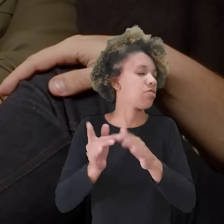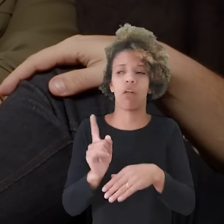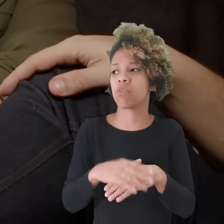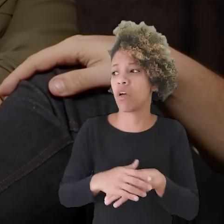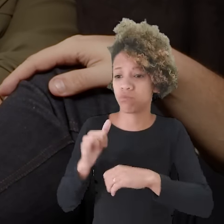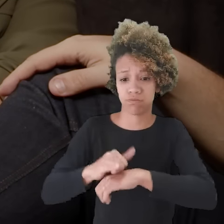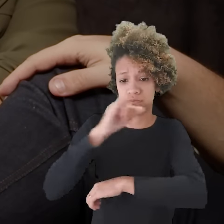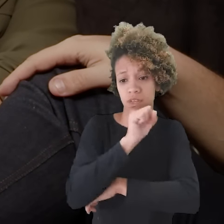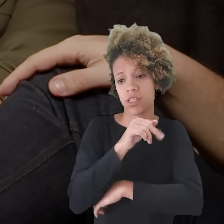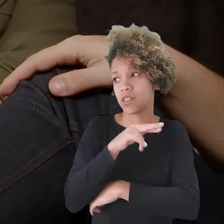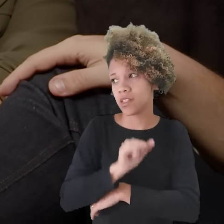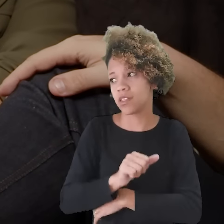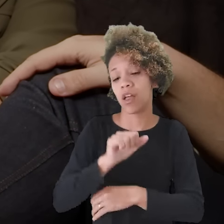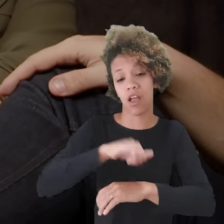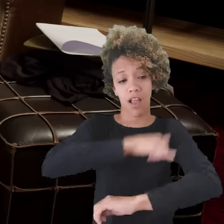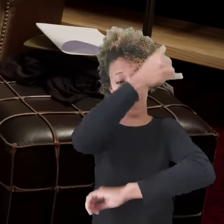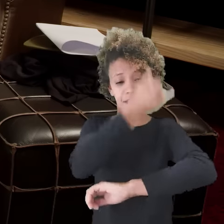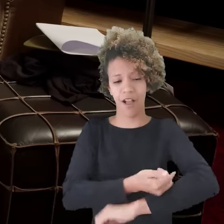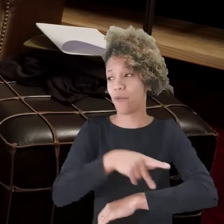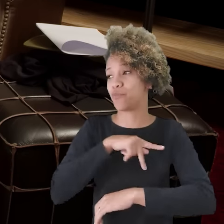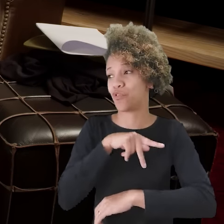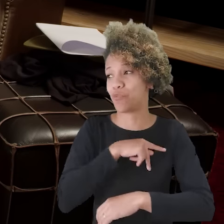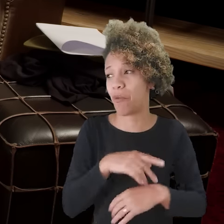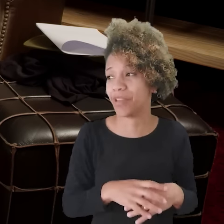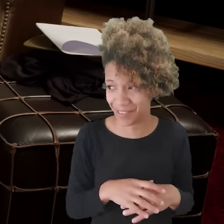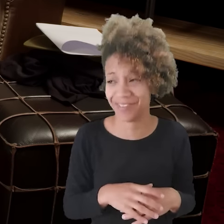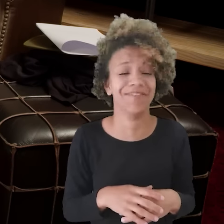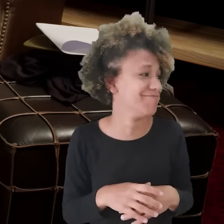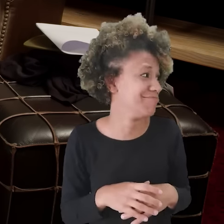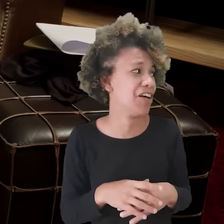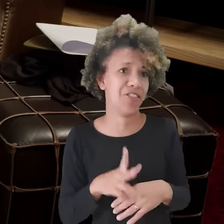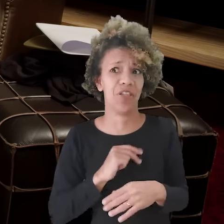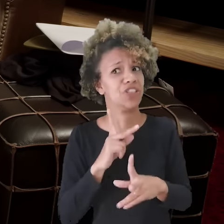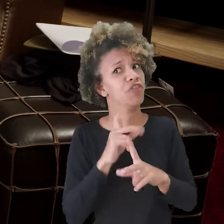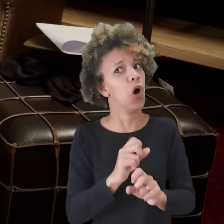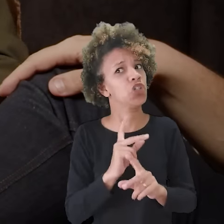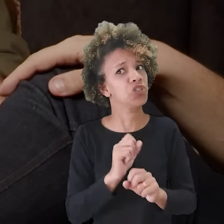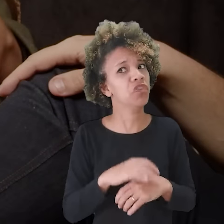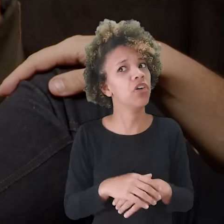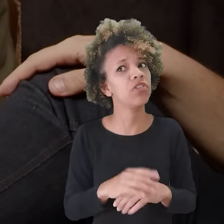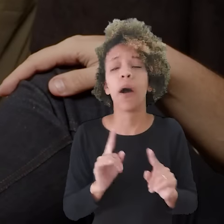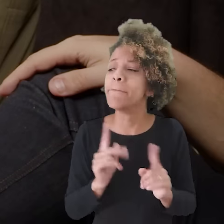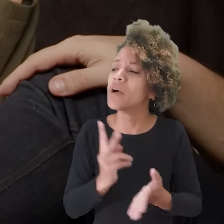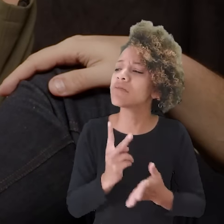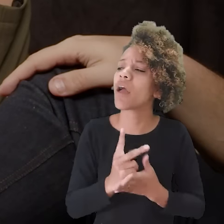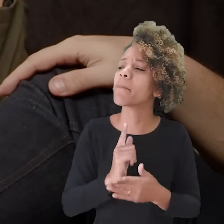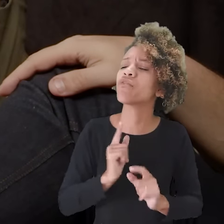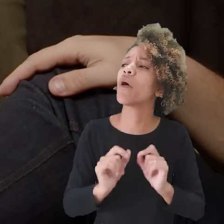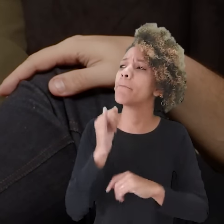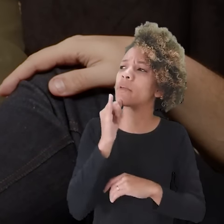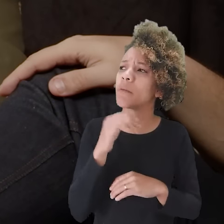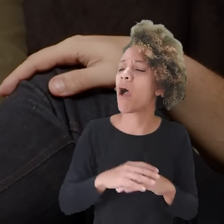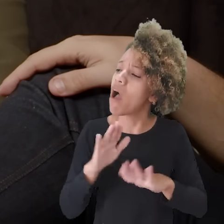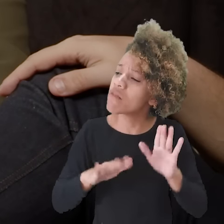não porque o avião no Santa Cruz caia na ilha com o jogo do Palmeiras é muito forte muito forte sendo que eu sempre tive essa